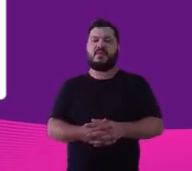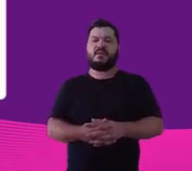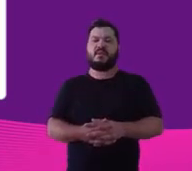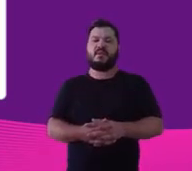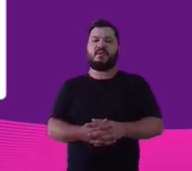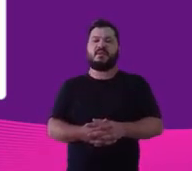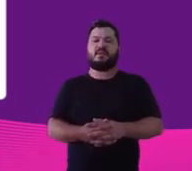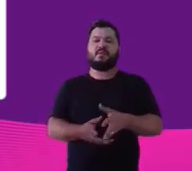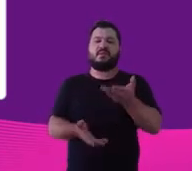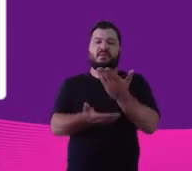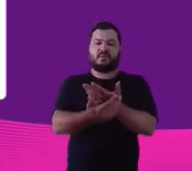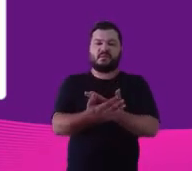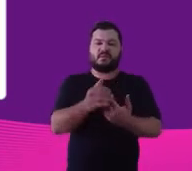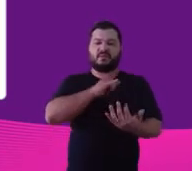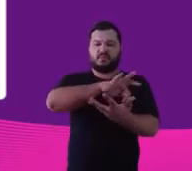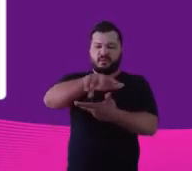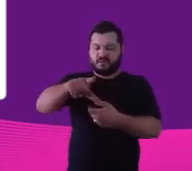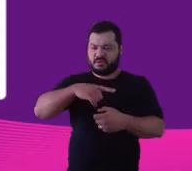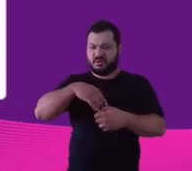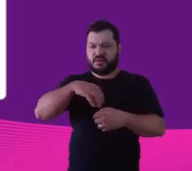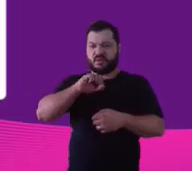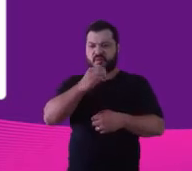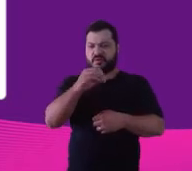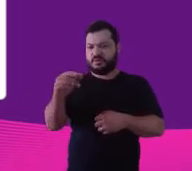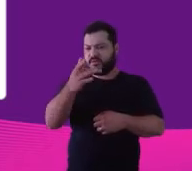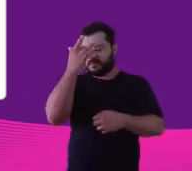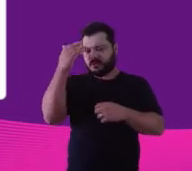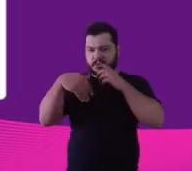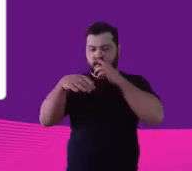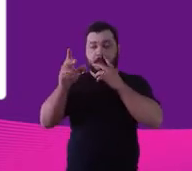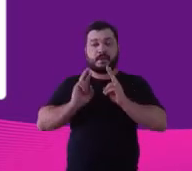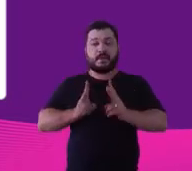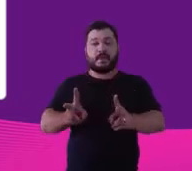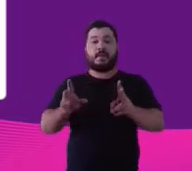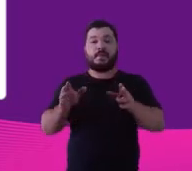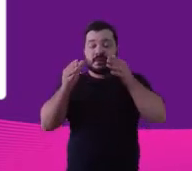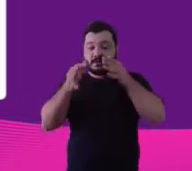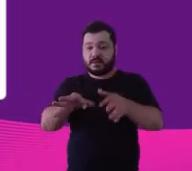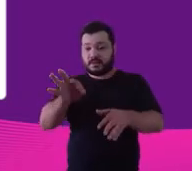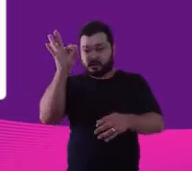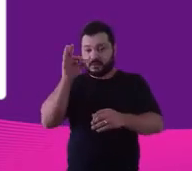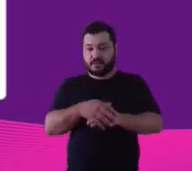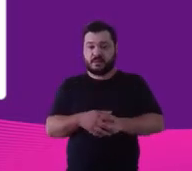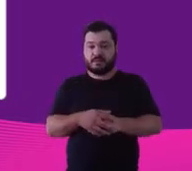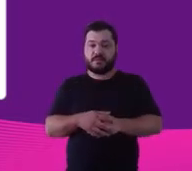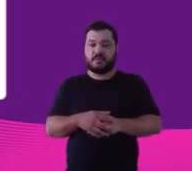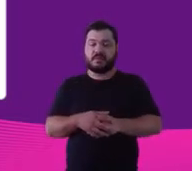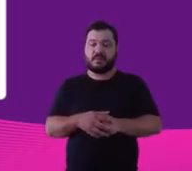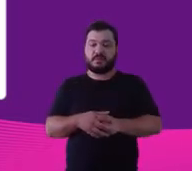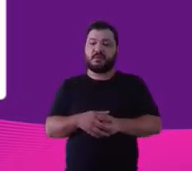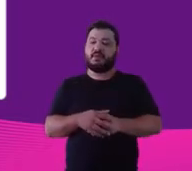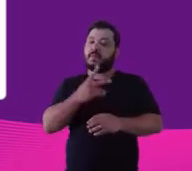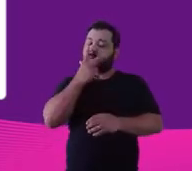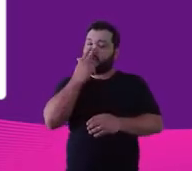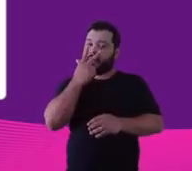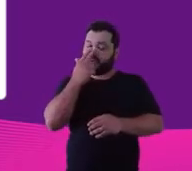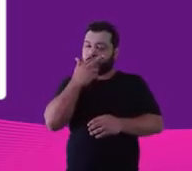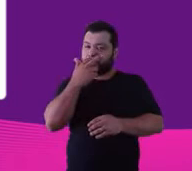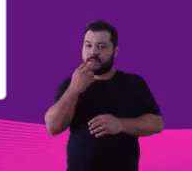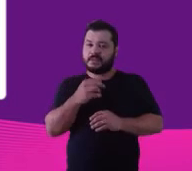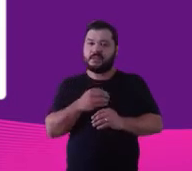jornal que vai incluir mais oitocentos que tem a mesma concepção aí muito muito parecida